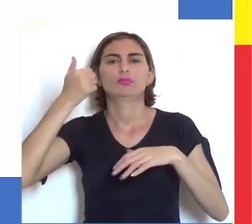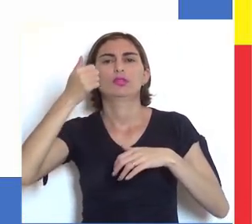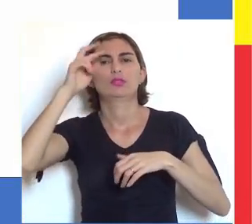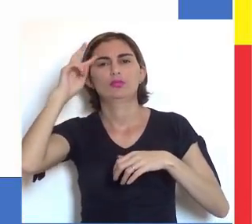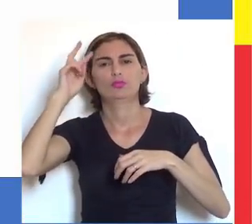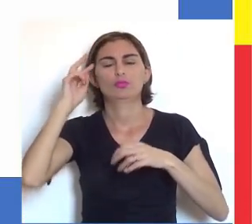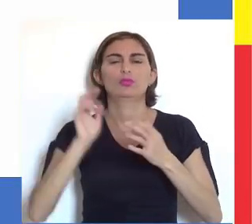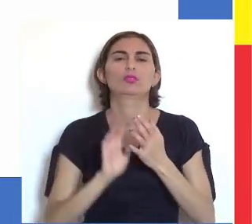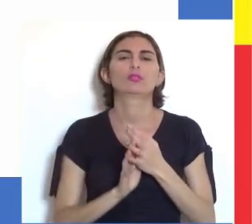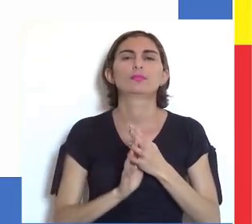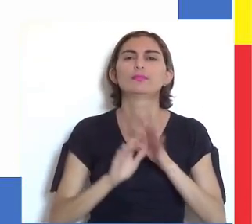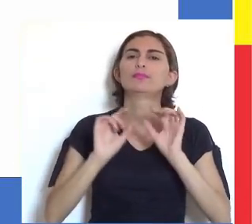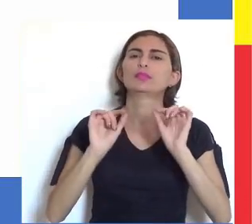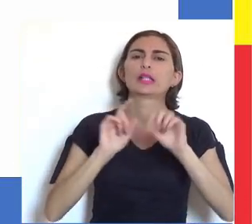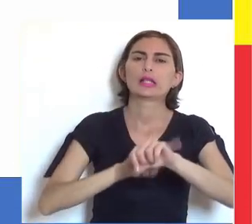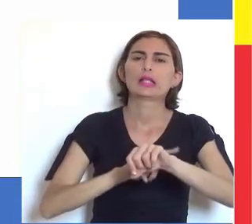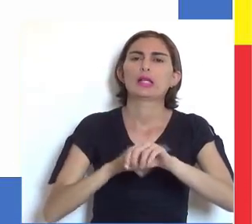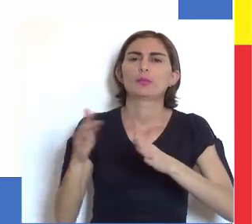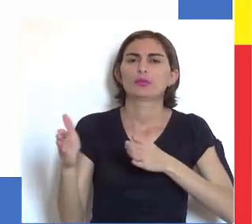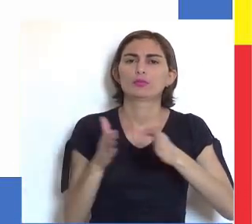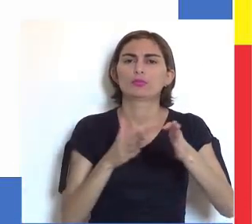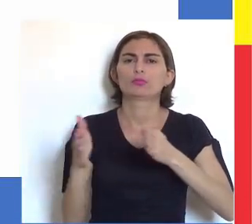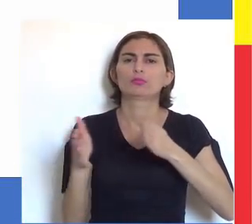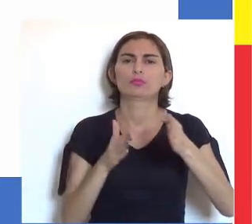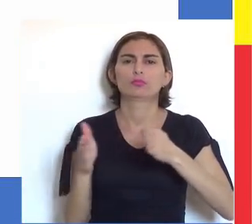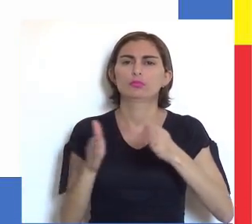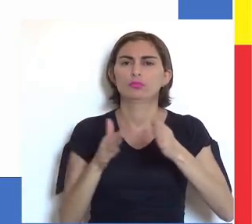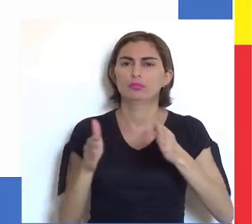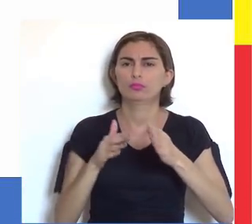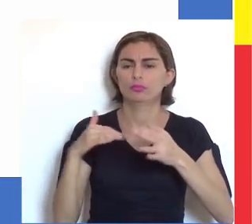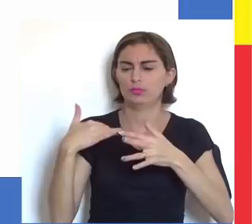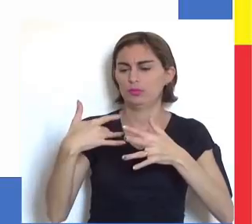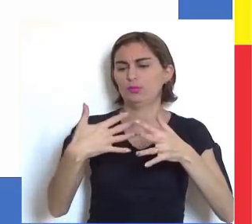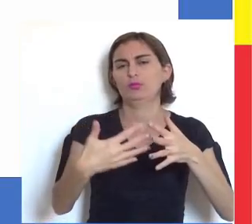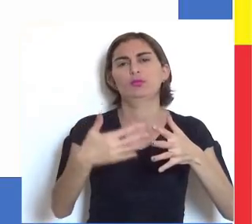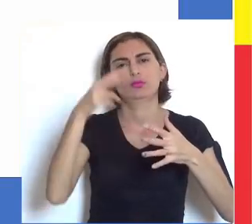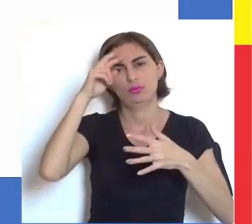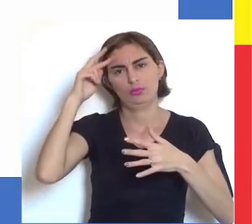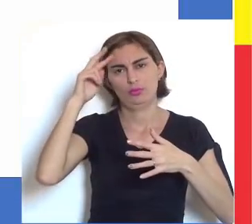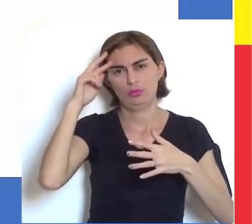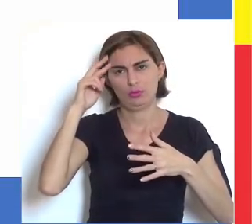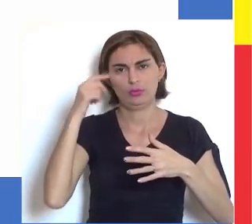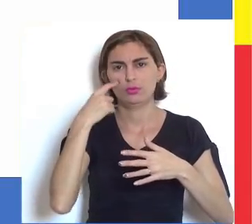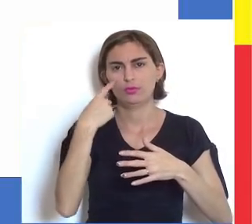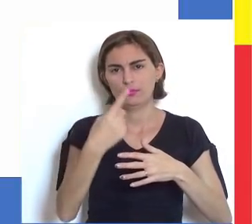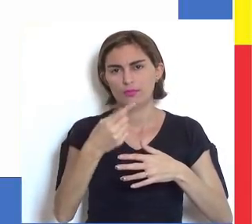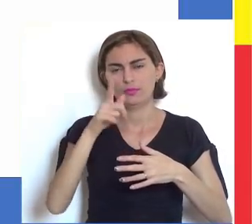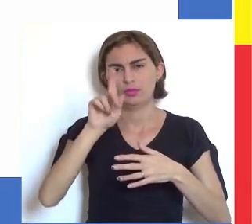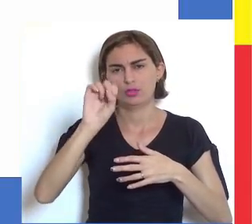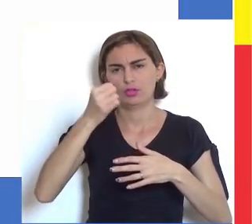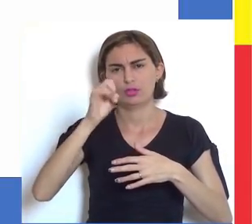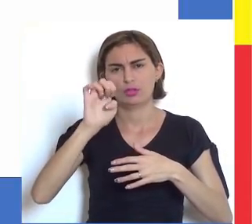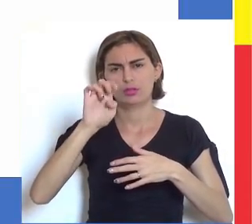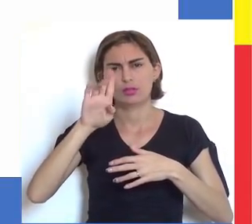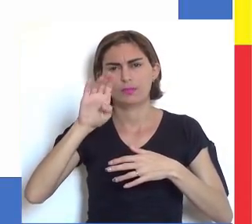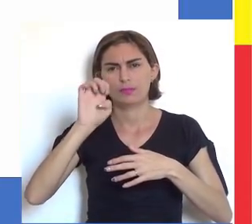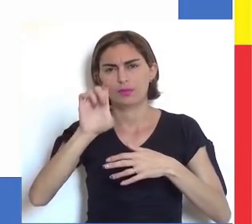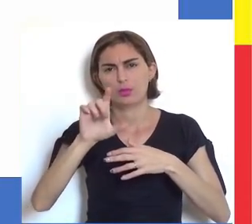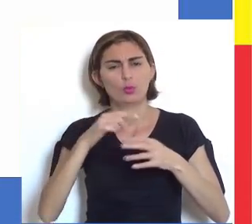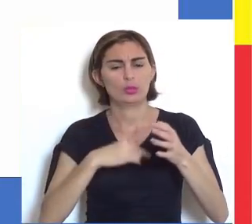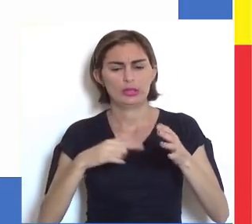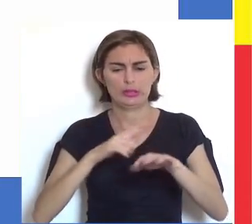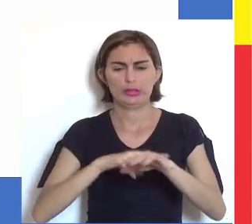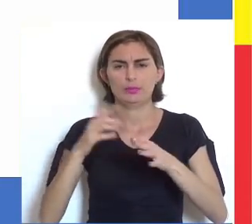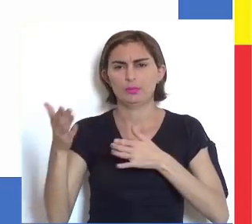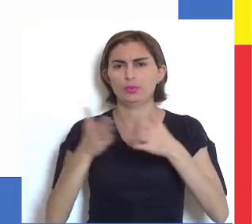melhor toda a história. Em que tempo? O tempo mesmo em que se passa a história, como a gente viu agora a história de Jezebel e Magrilin,